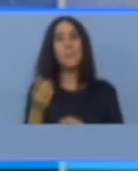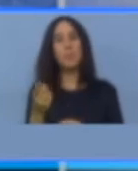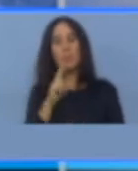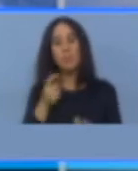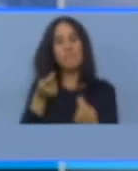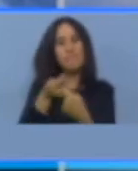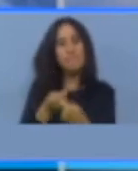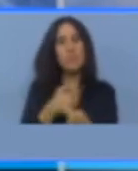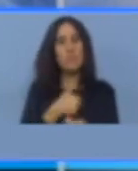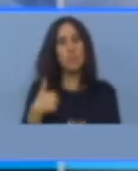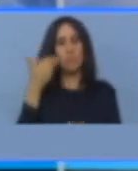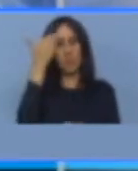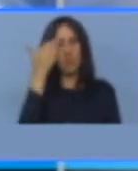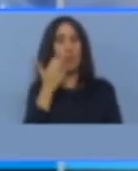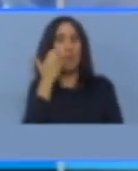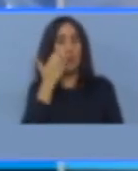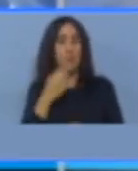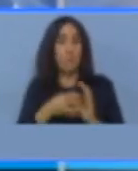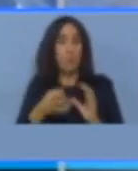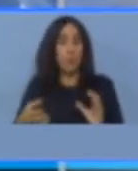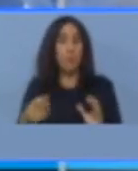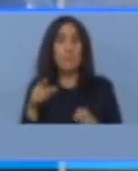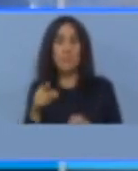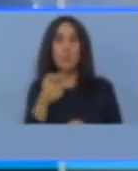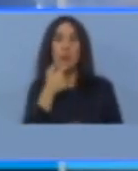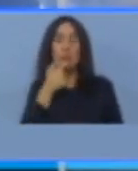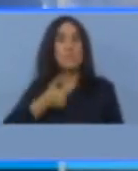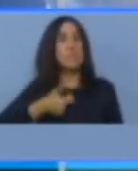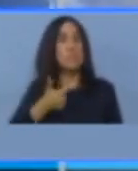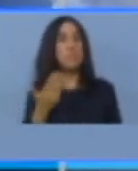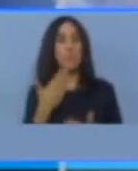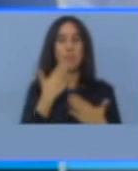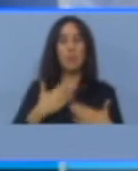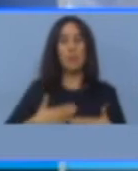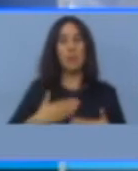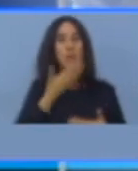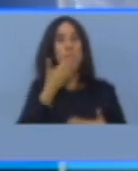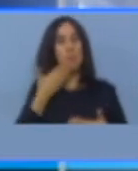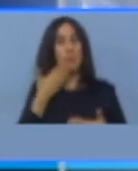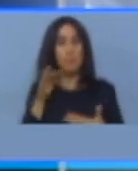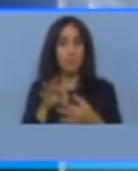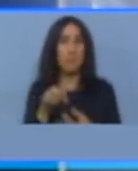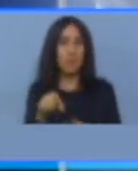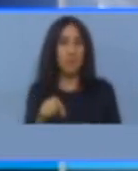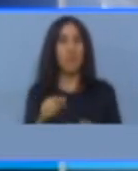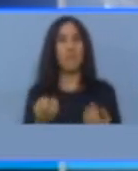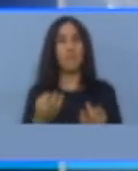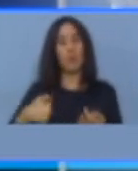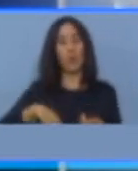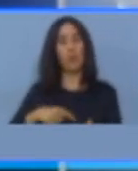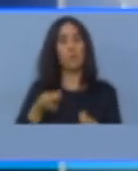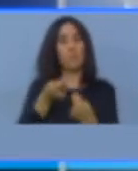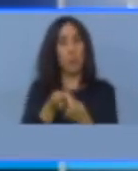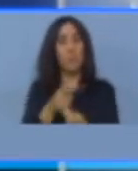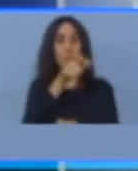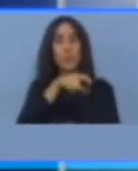doença mental grave, complexa, mas para isso também é fundamental que nos deem condições para tal, para consigamos responder quer